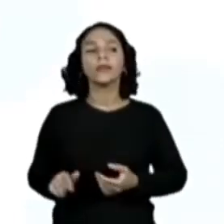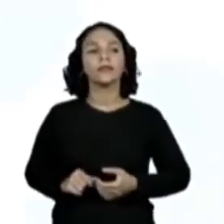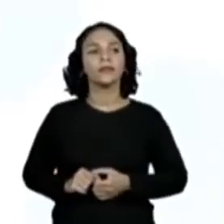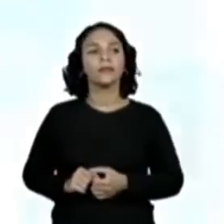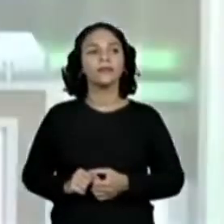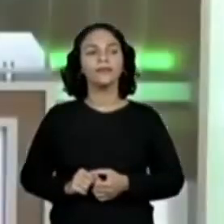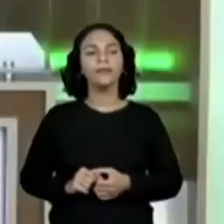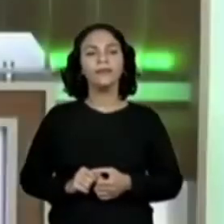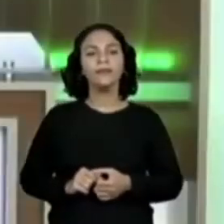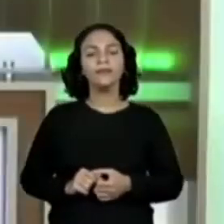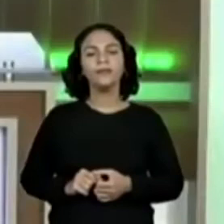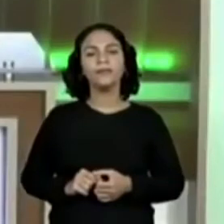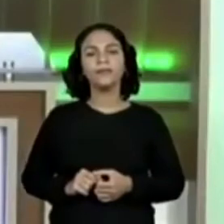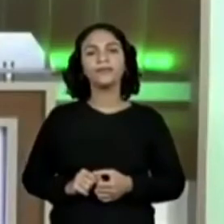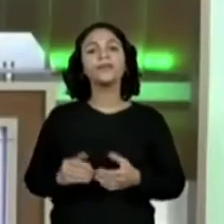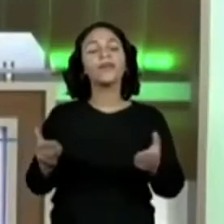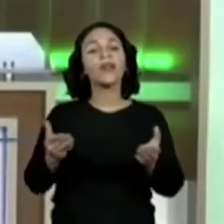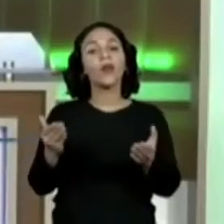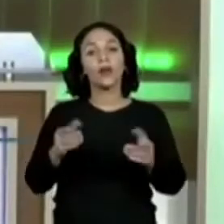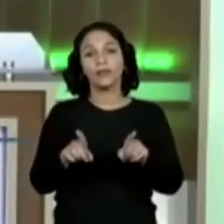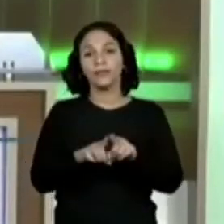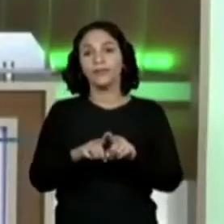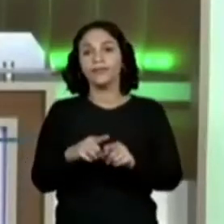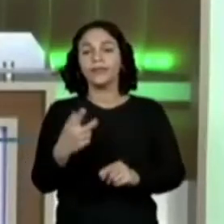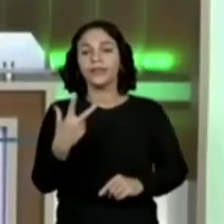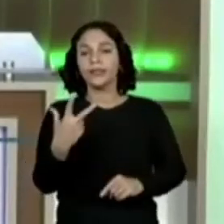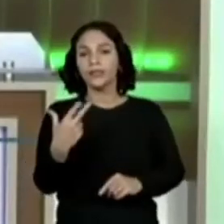eu utilizei uma tesoura.